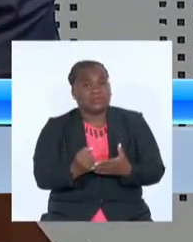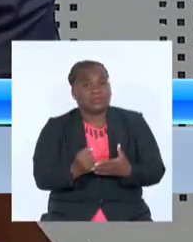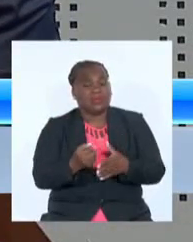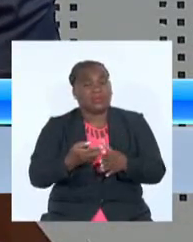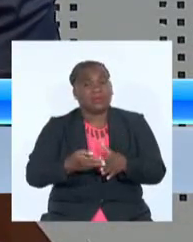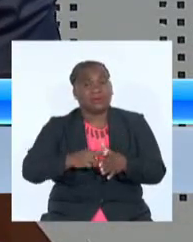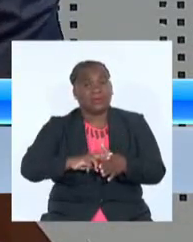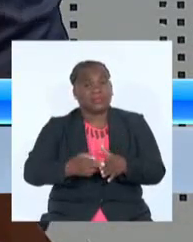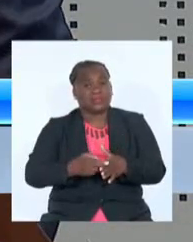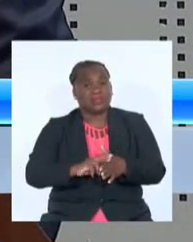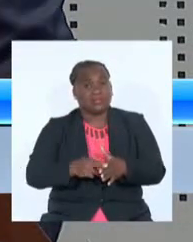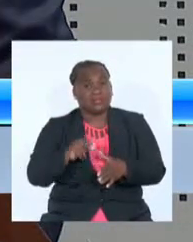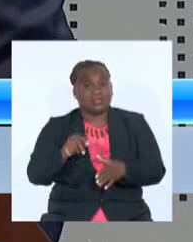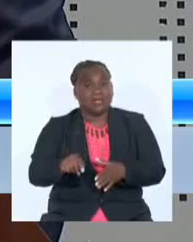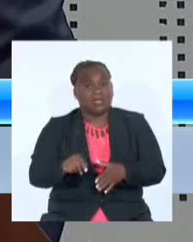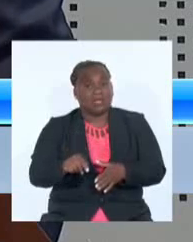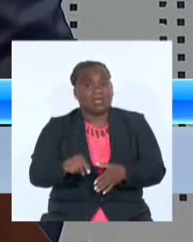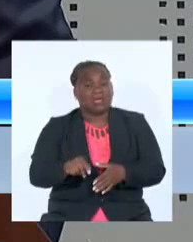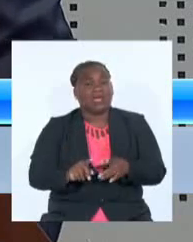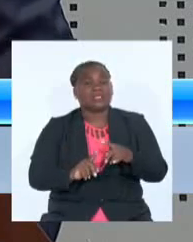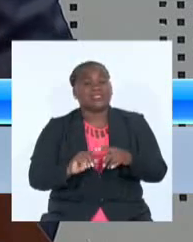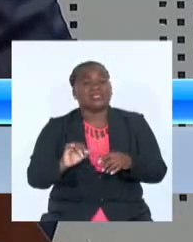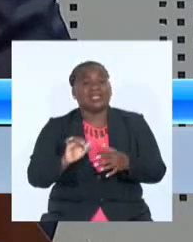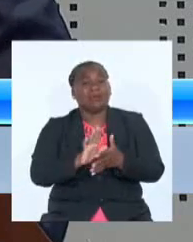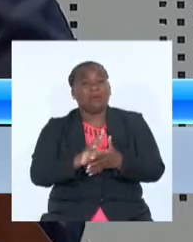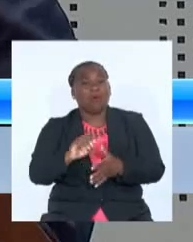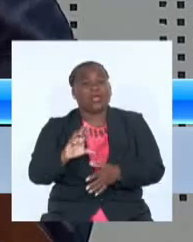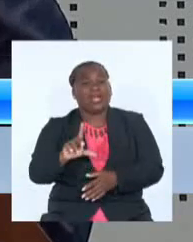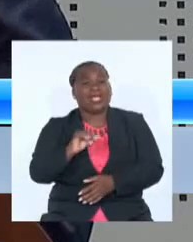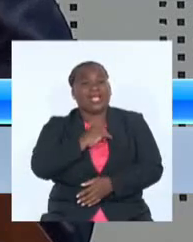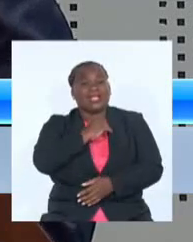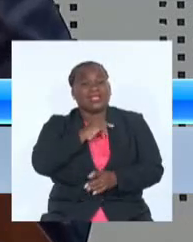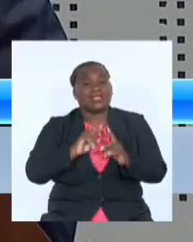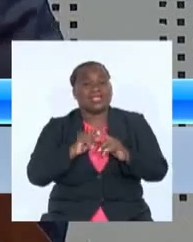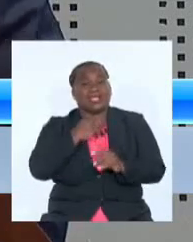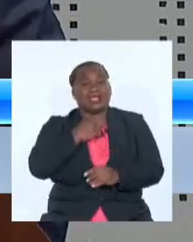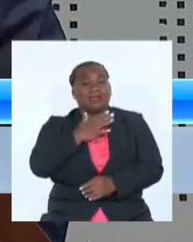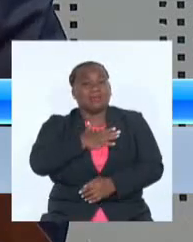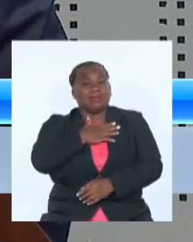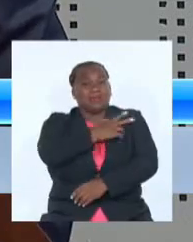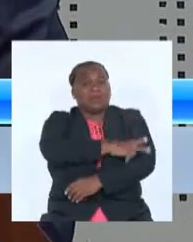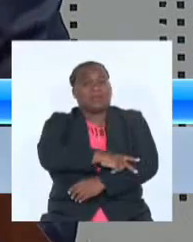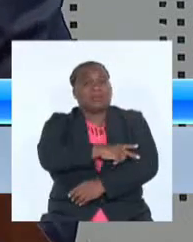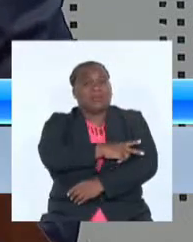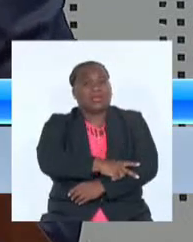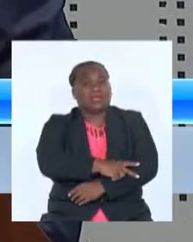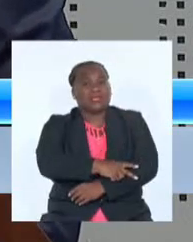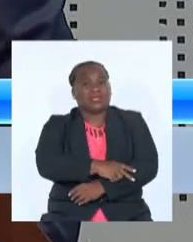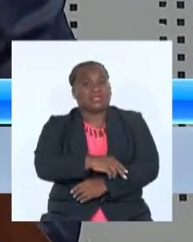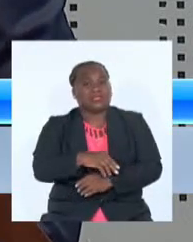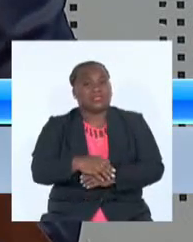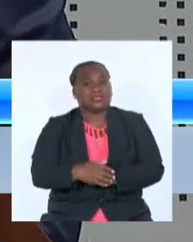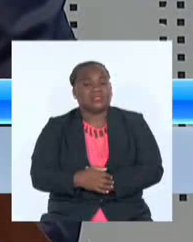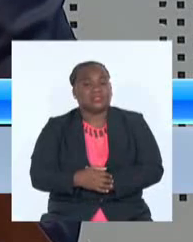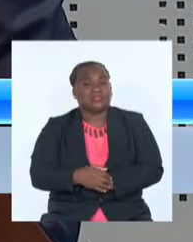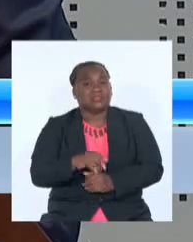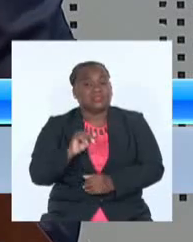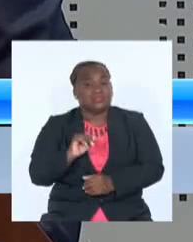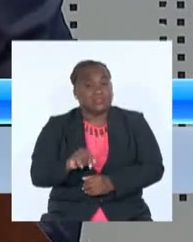a República Democrática de Timor-Leste nesta cimeira que coloca tão